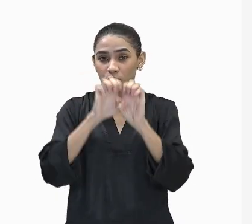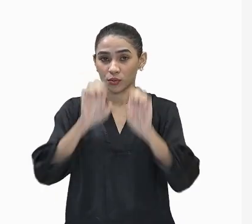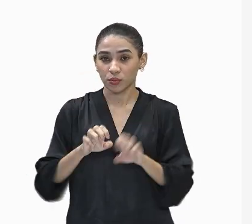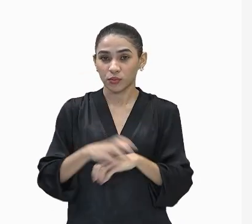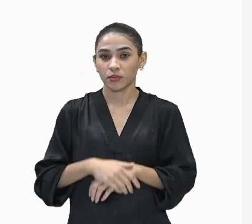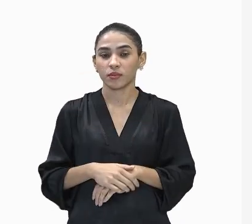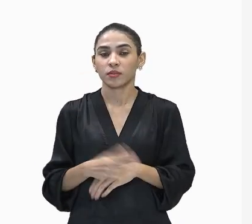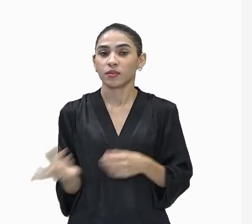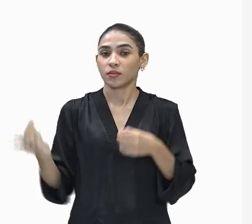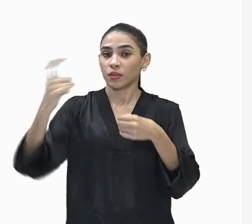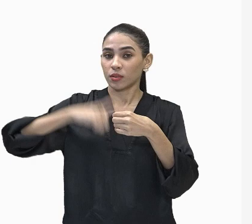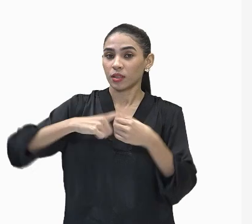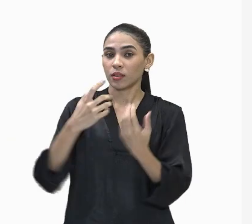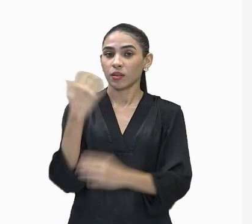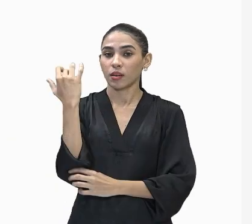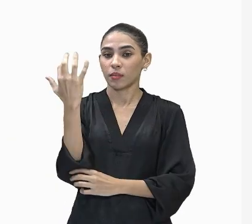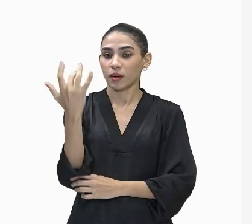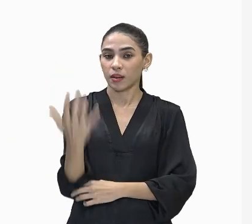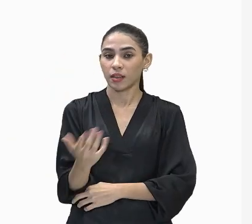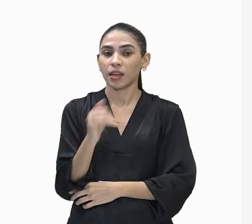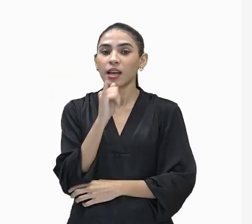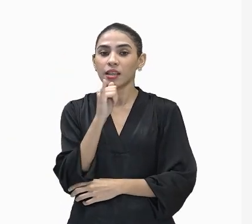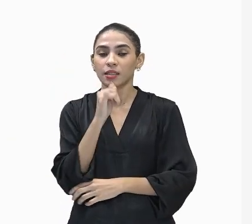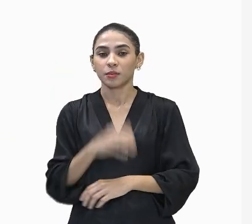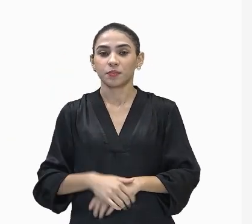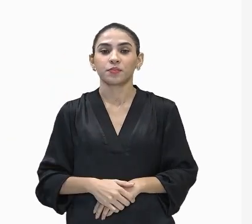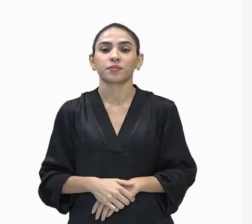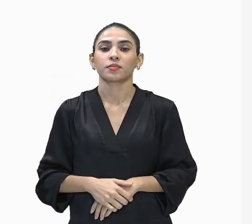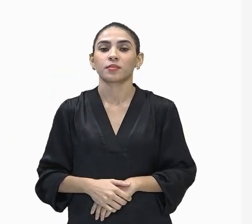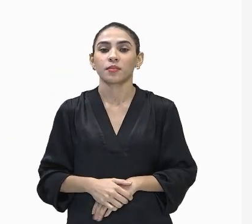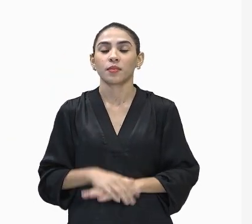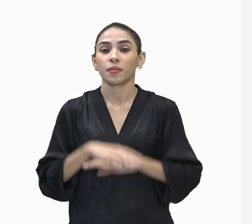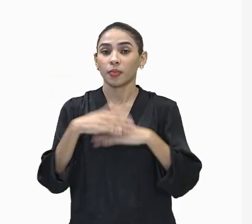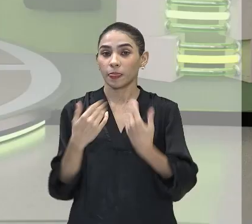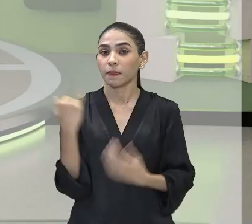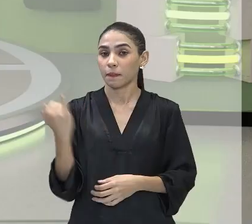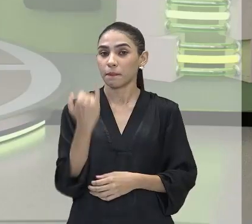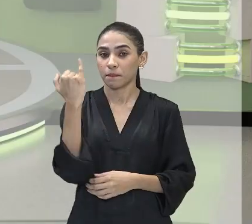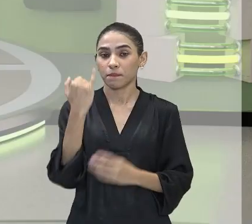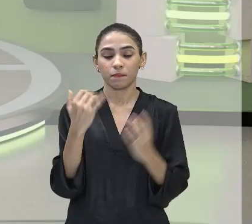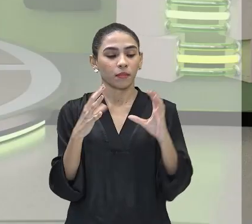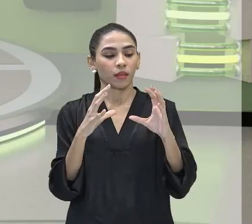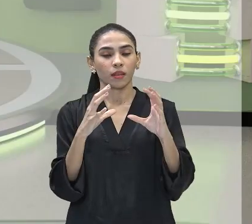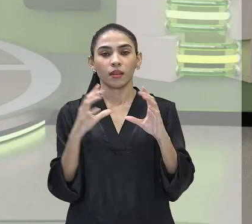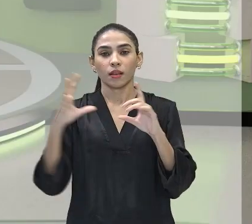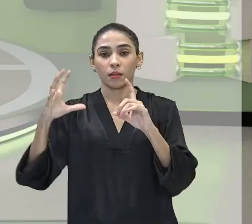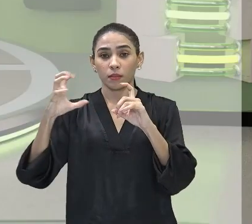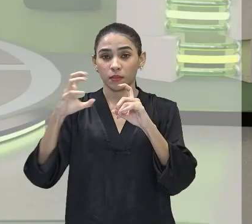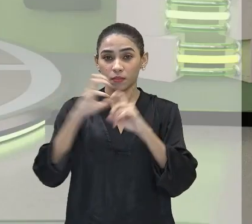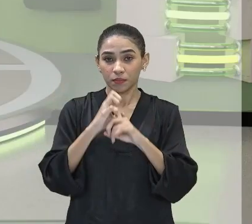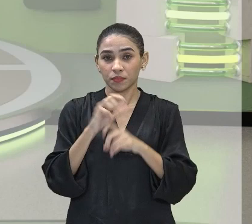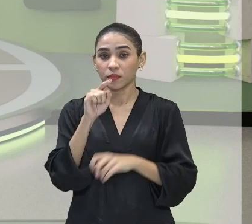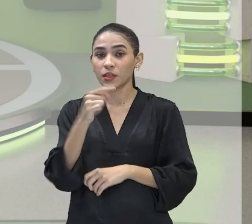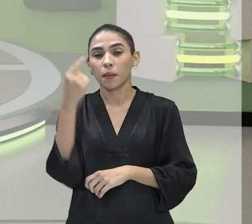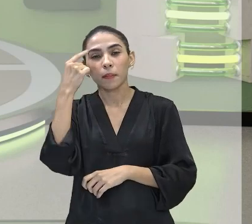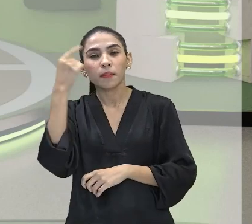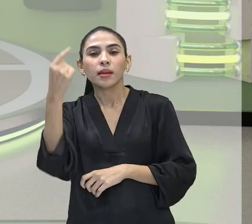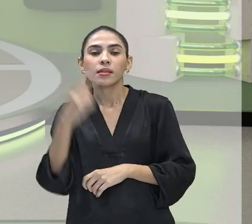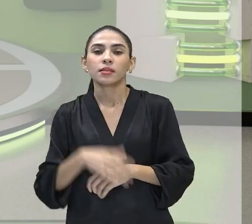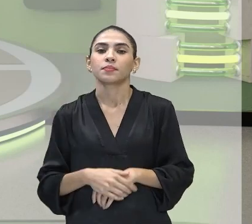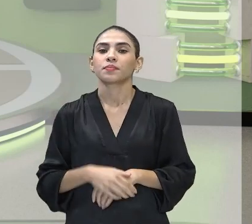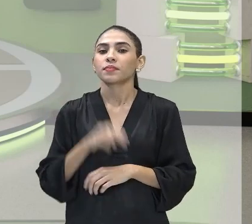pra natureza alguns desses elementos Tá bom então olha a importância da decomposição né imagina aí se esses